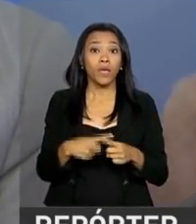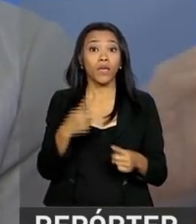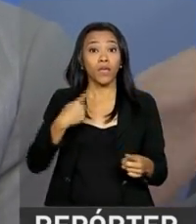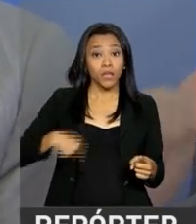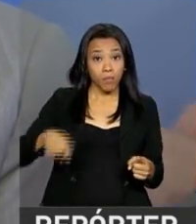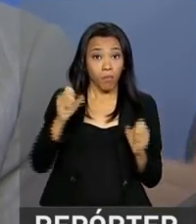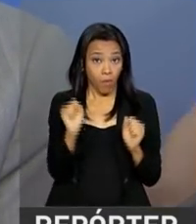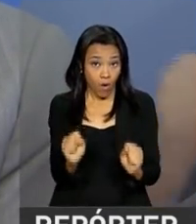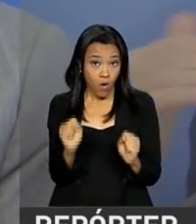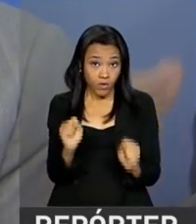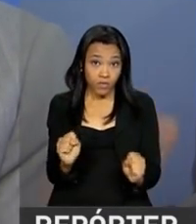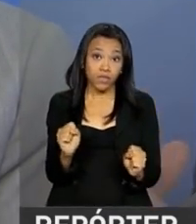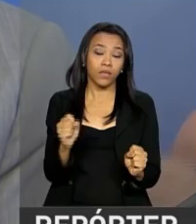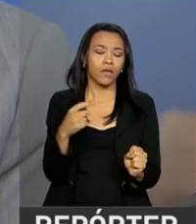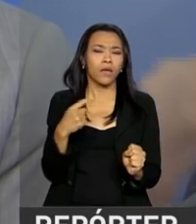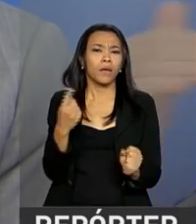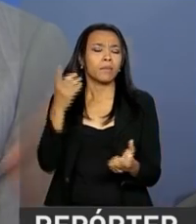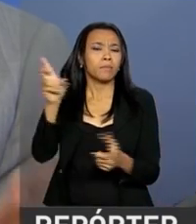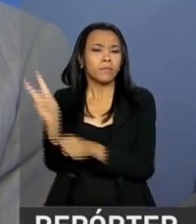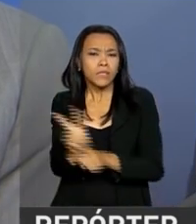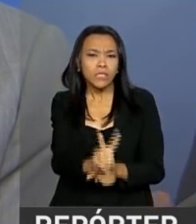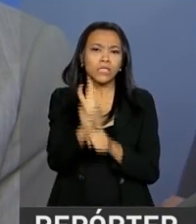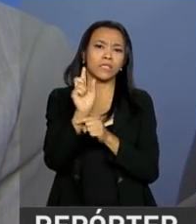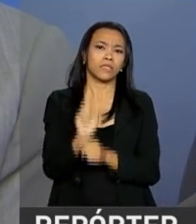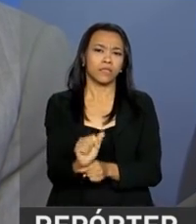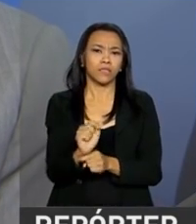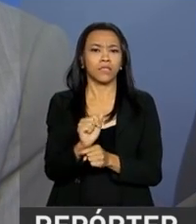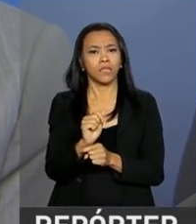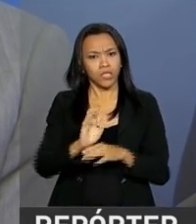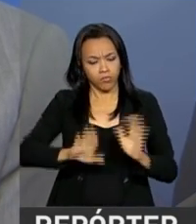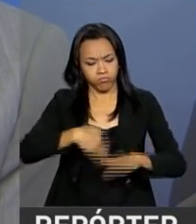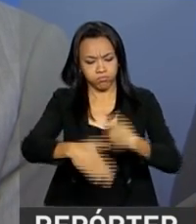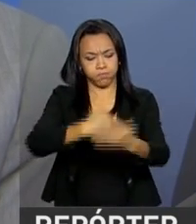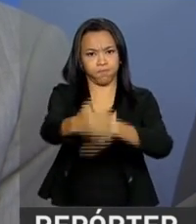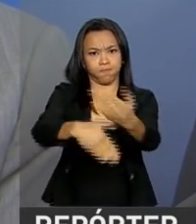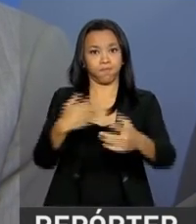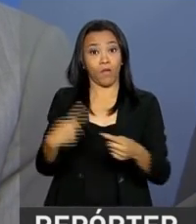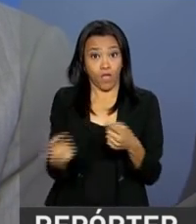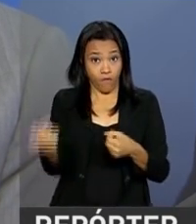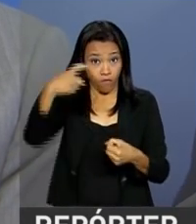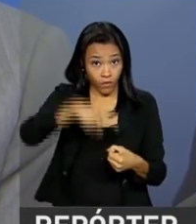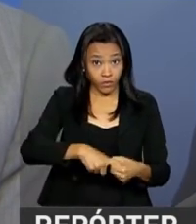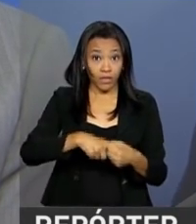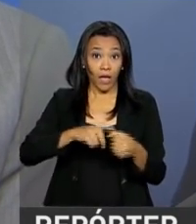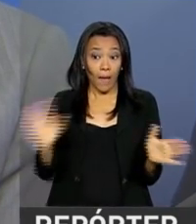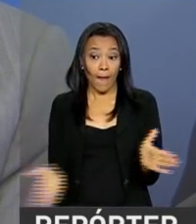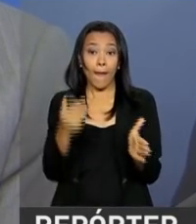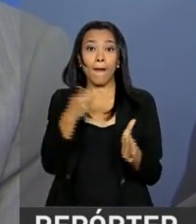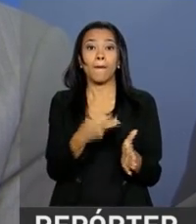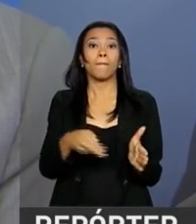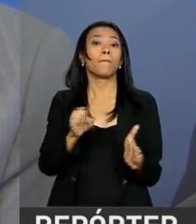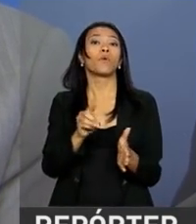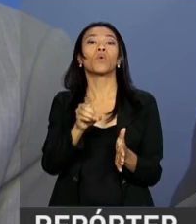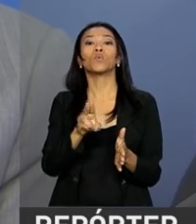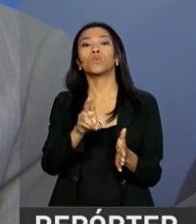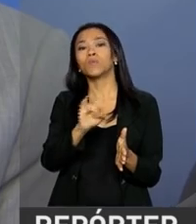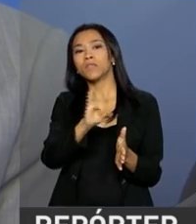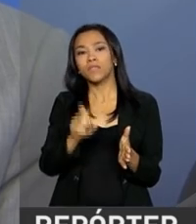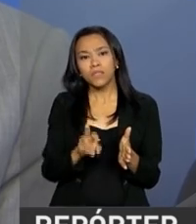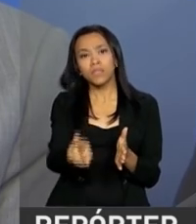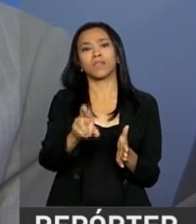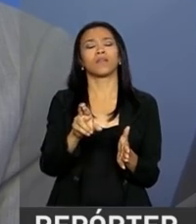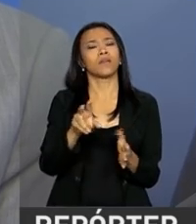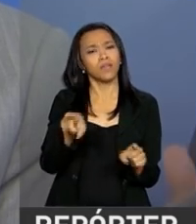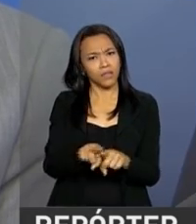eh tomar crédito crescer e etc Ah e voltar a produzir com a regularidade mas